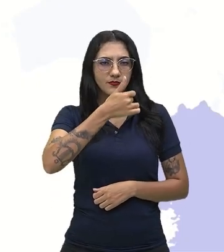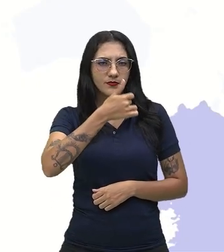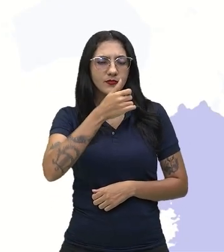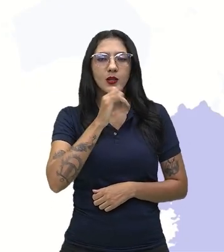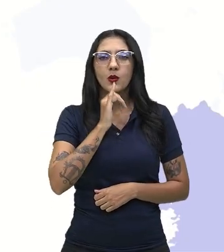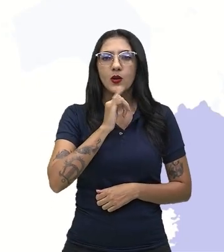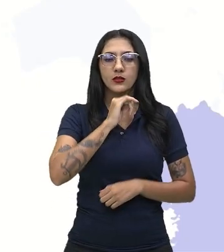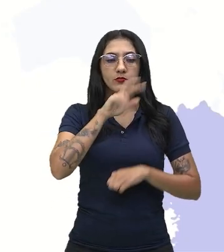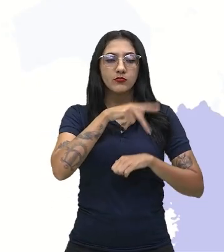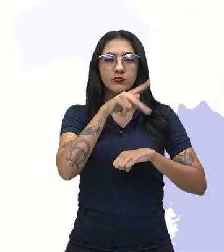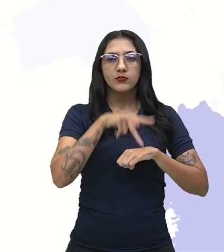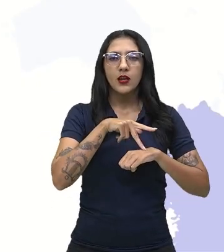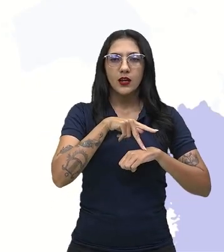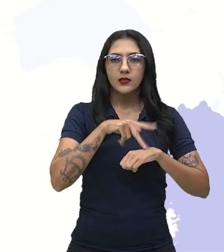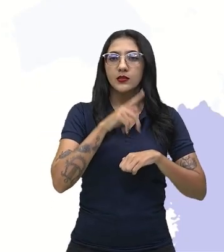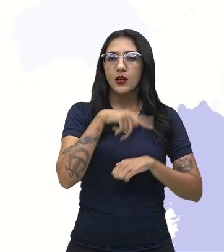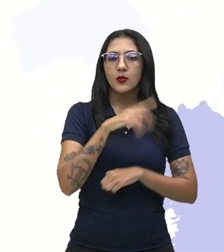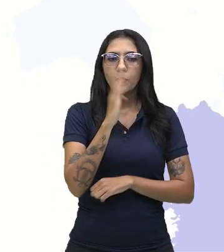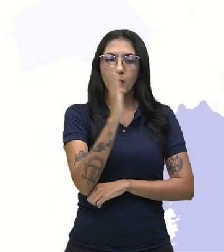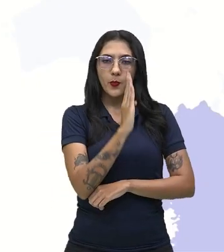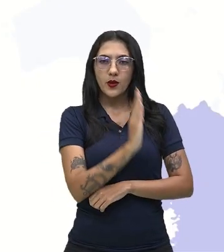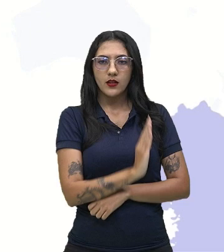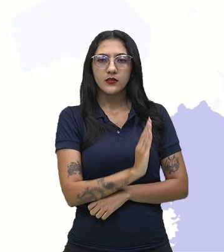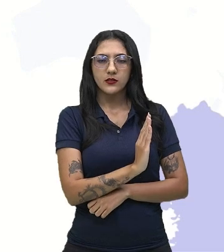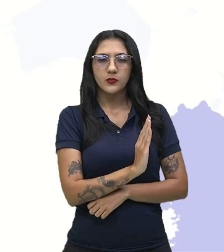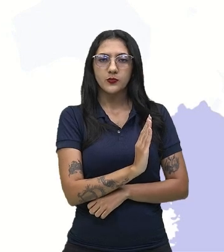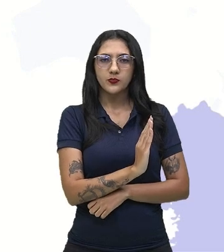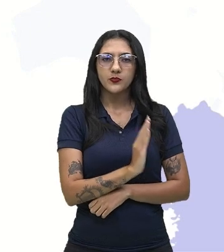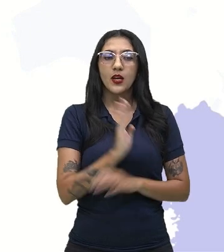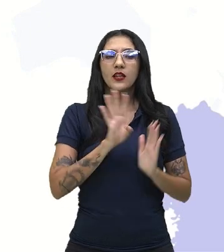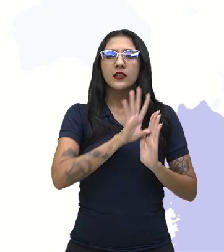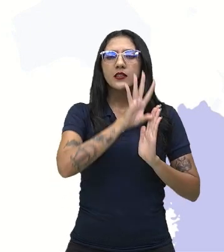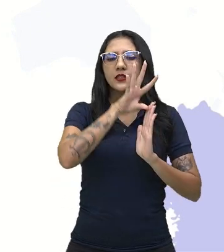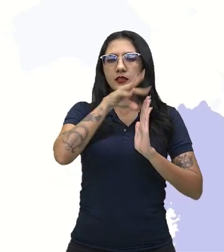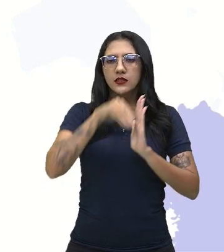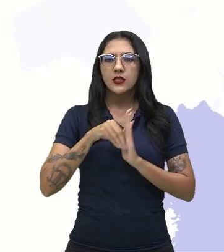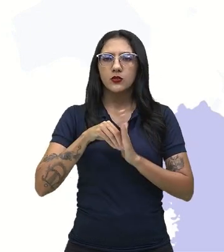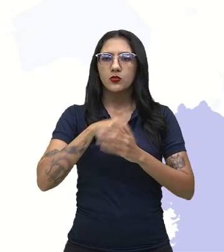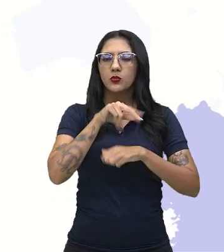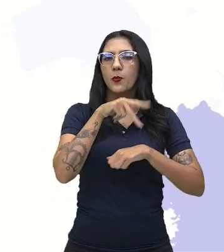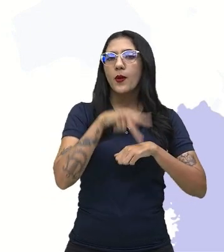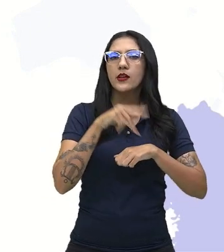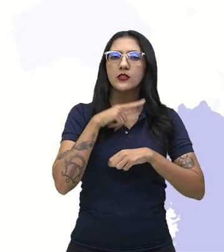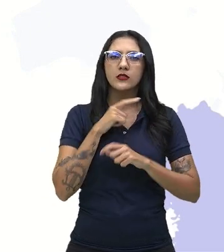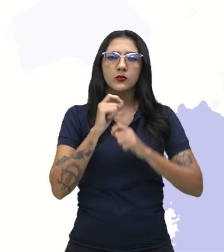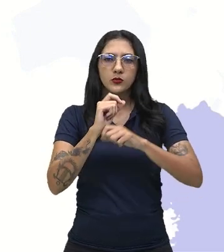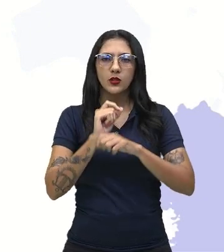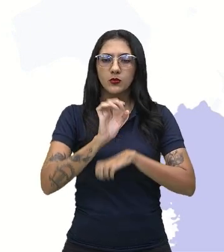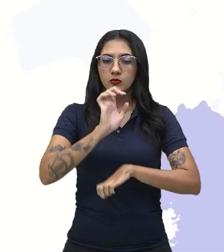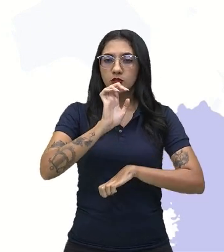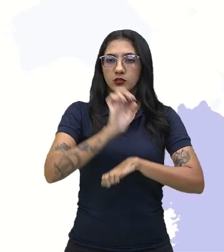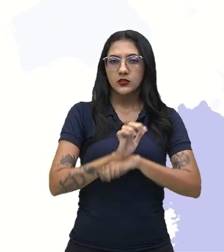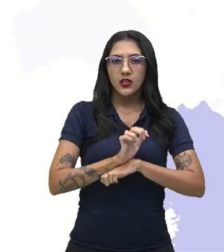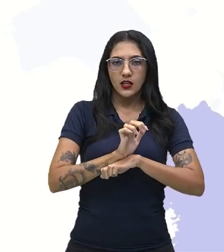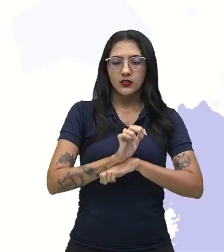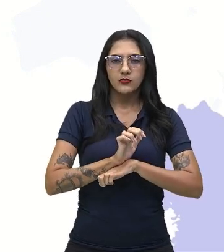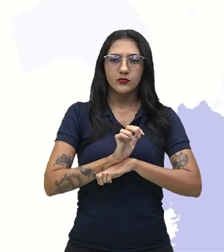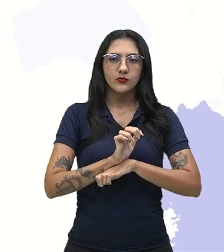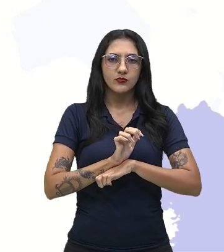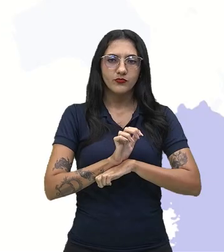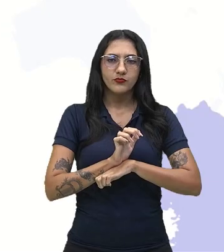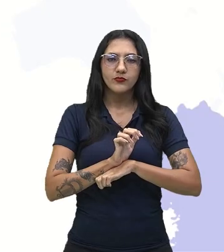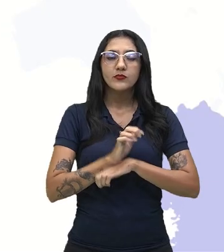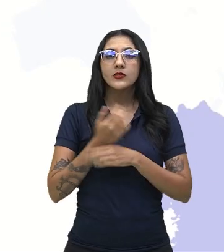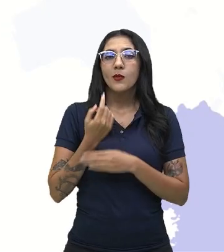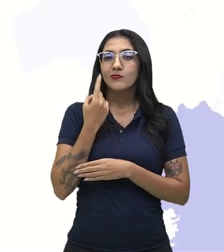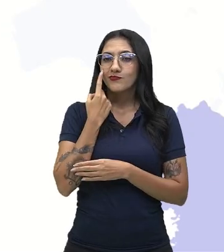o exemplo eu coloquei o Brasil. Dentro de cada país, né, no caso do Brasil, eu vou encontrar o quê? Os estados.